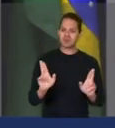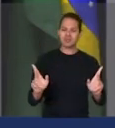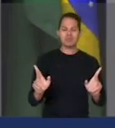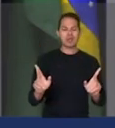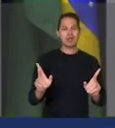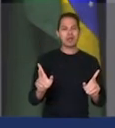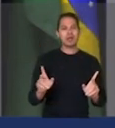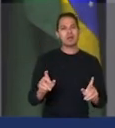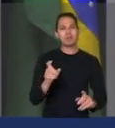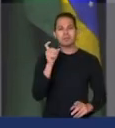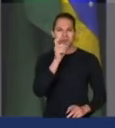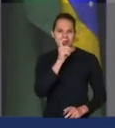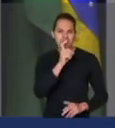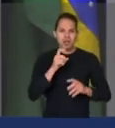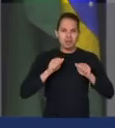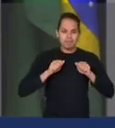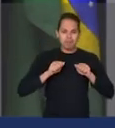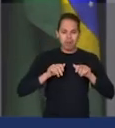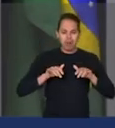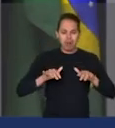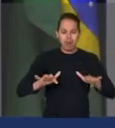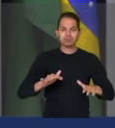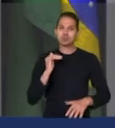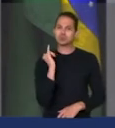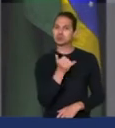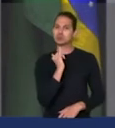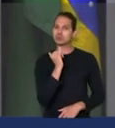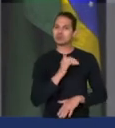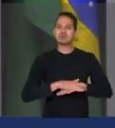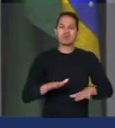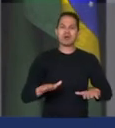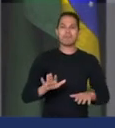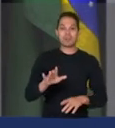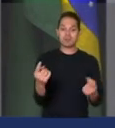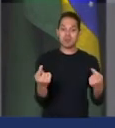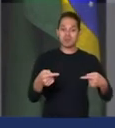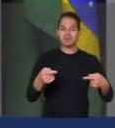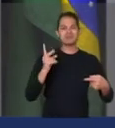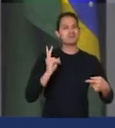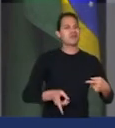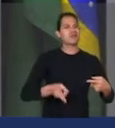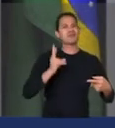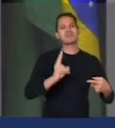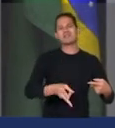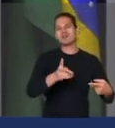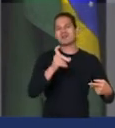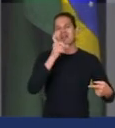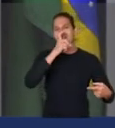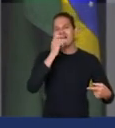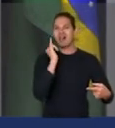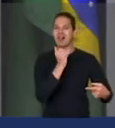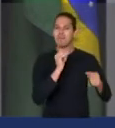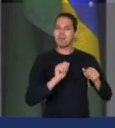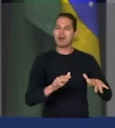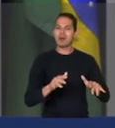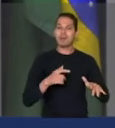mentiras, elas são apenas narrativas. Mas a oposição vive disso. Aí algumas pessoas até me questionam. Mas,